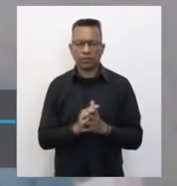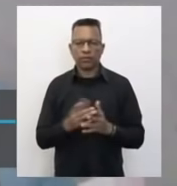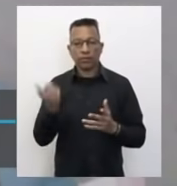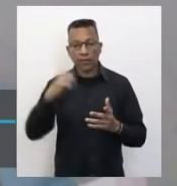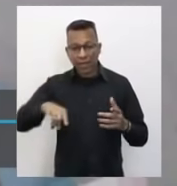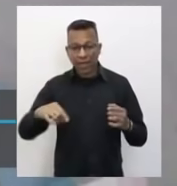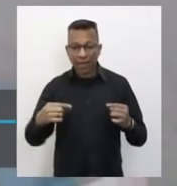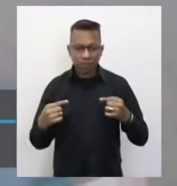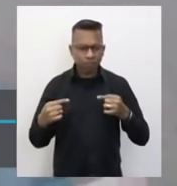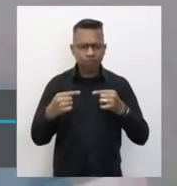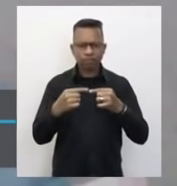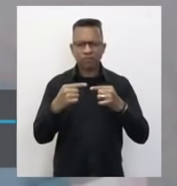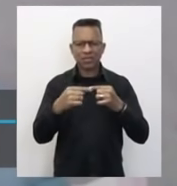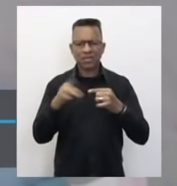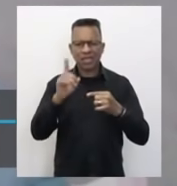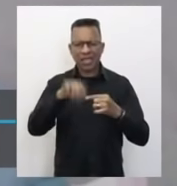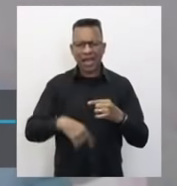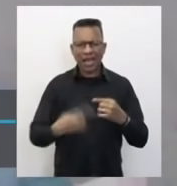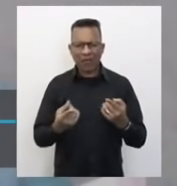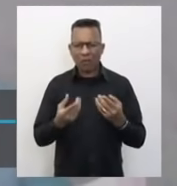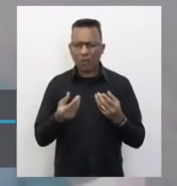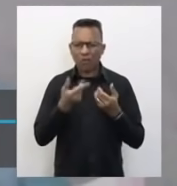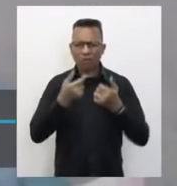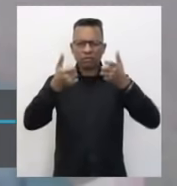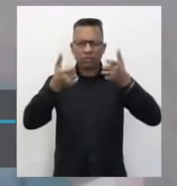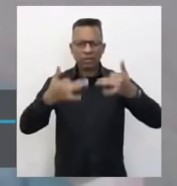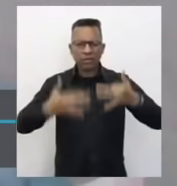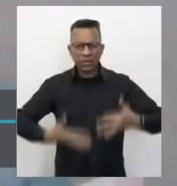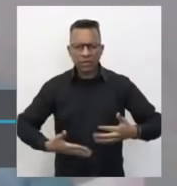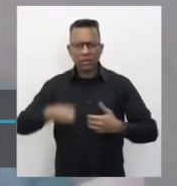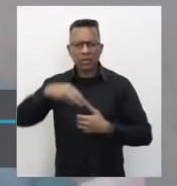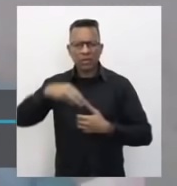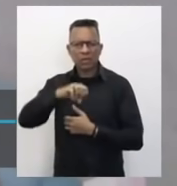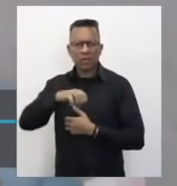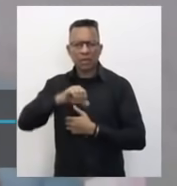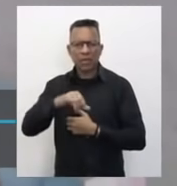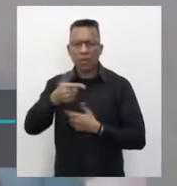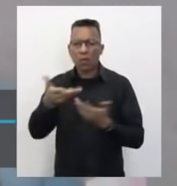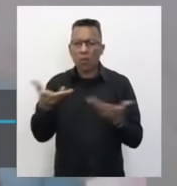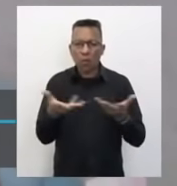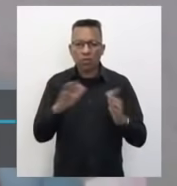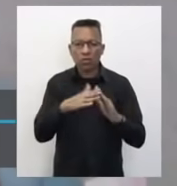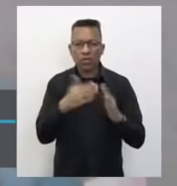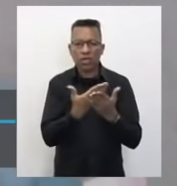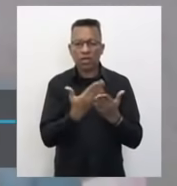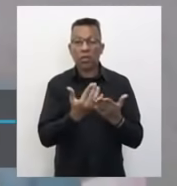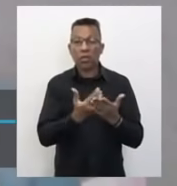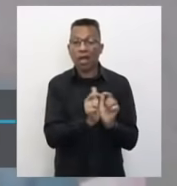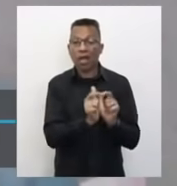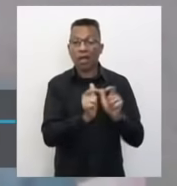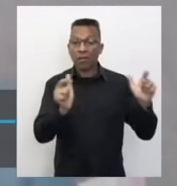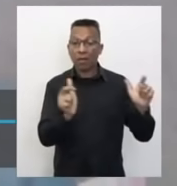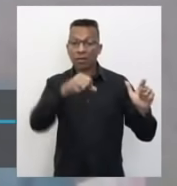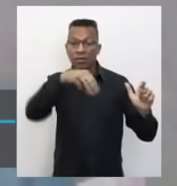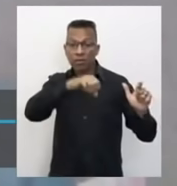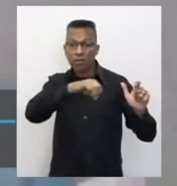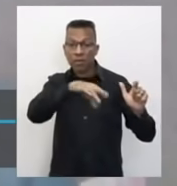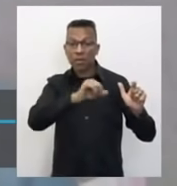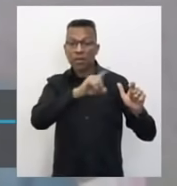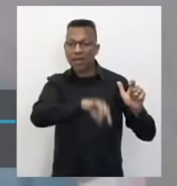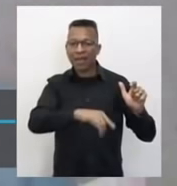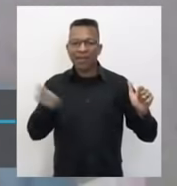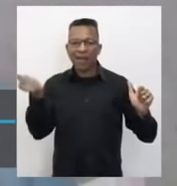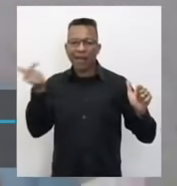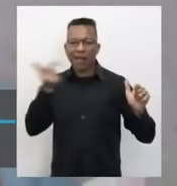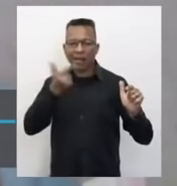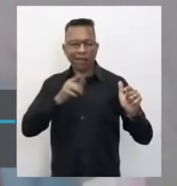mas acho estranho falar sobre meme nessa aula. Por quê? Porque a maioria dos memes acaba sendo com o fim só de trazer humor, e ele